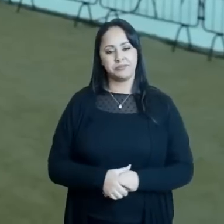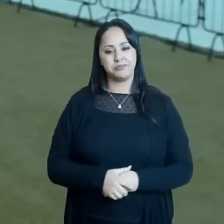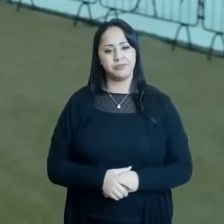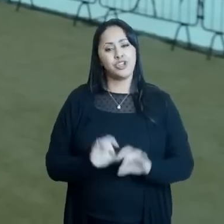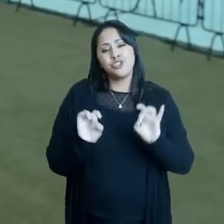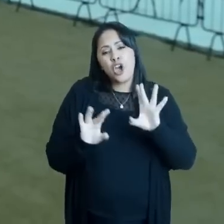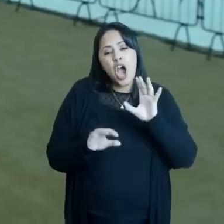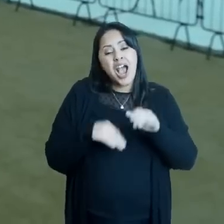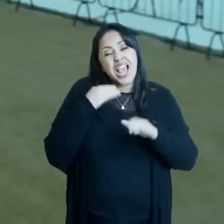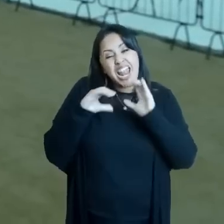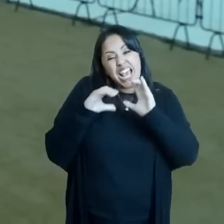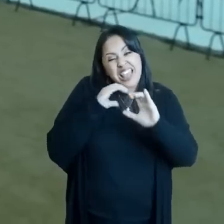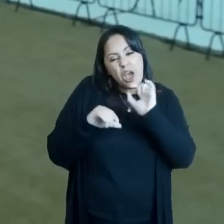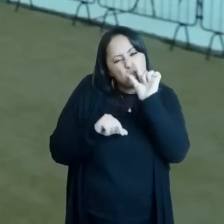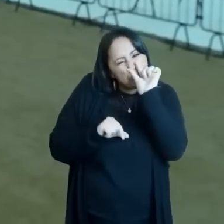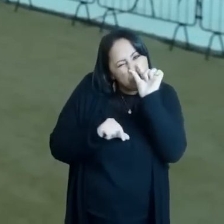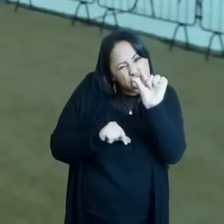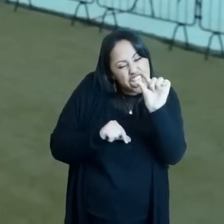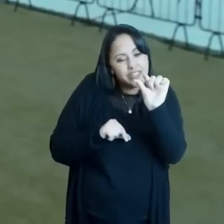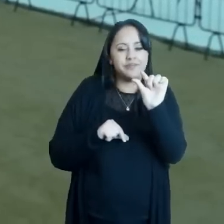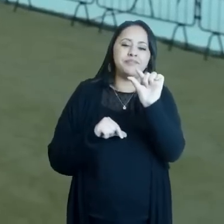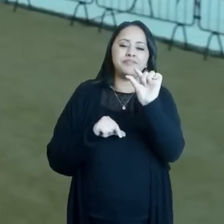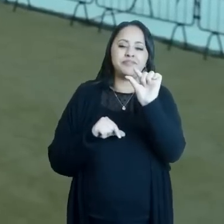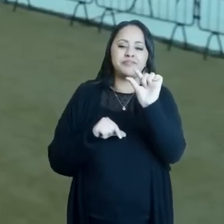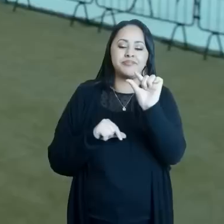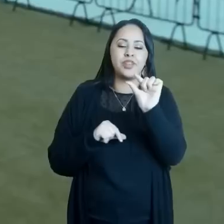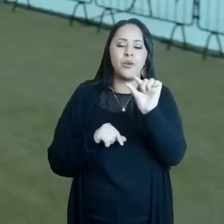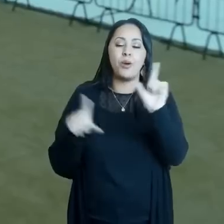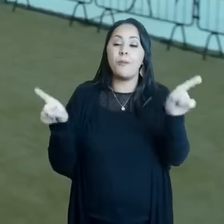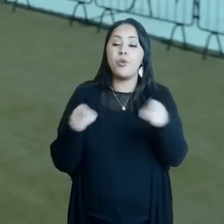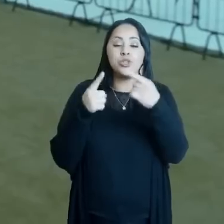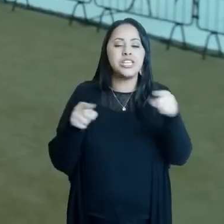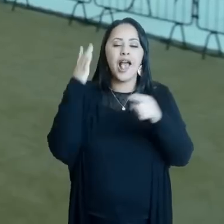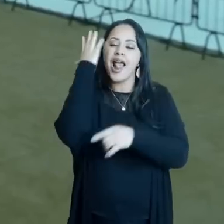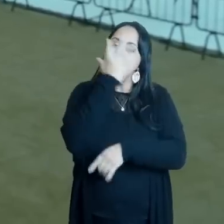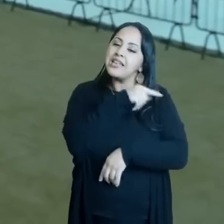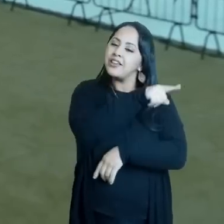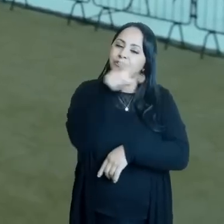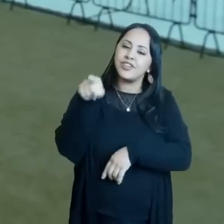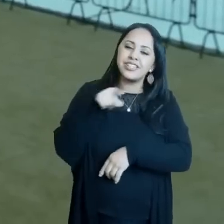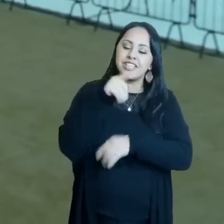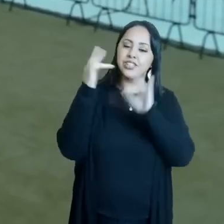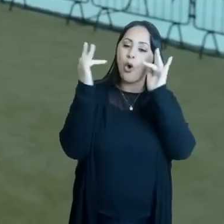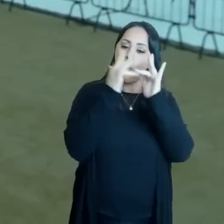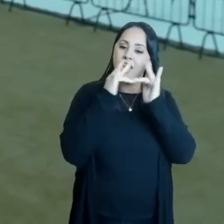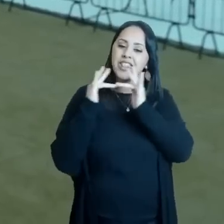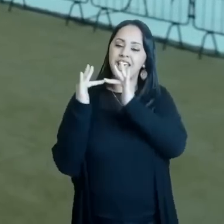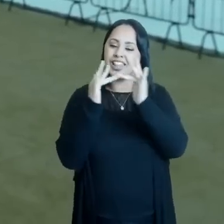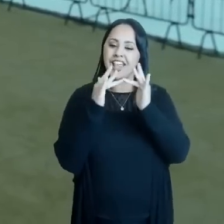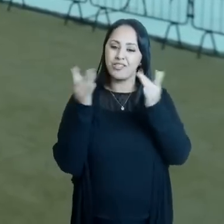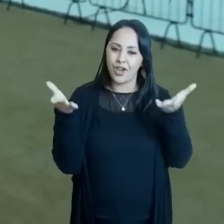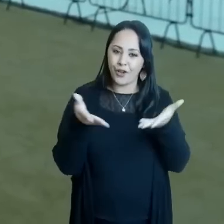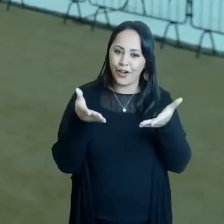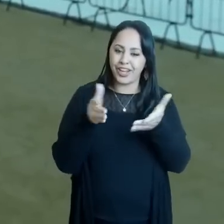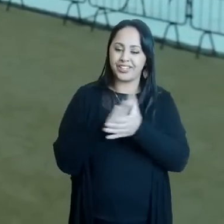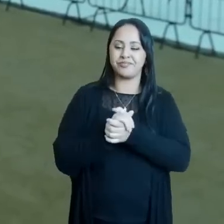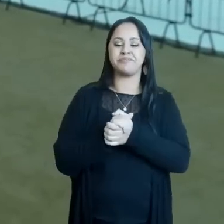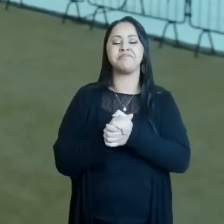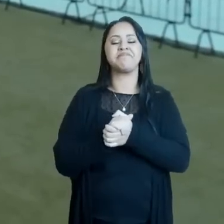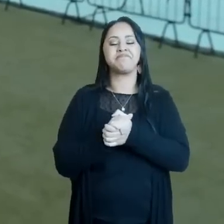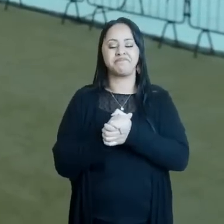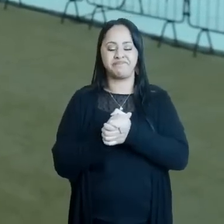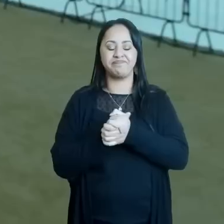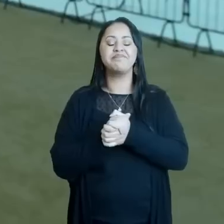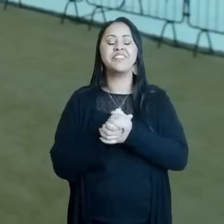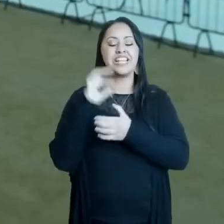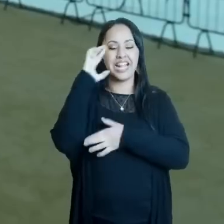queria só cantar um pedacinho de uma canta, canção muito favor. Linda com todos vocês que estão conectados por aqui favor. Nesse momento com a gente, nessa live